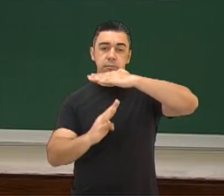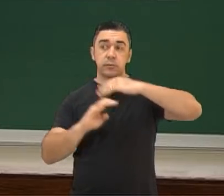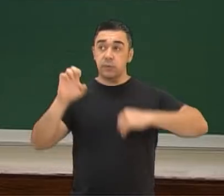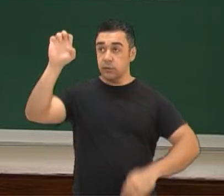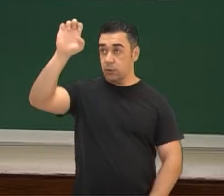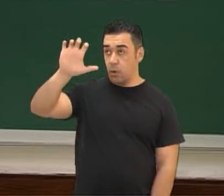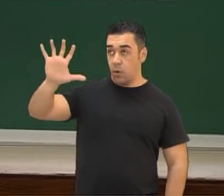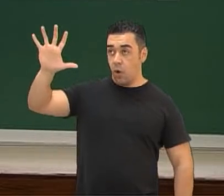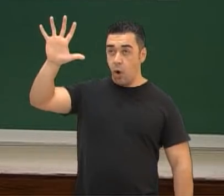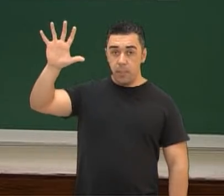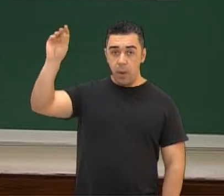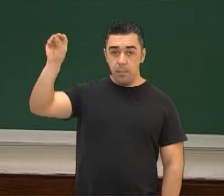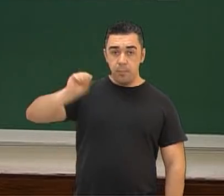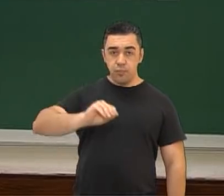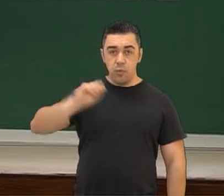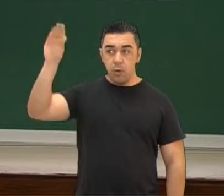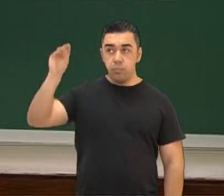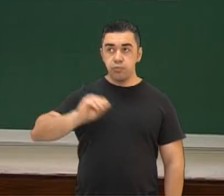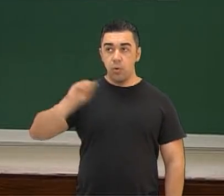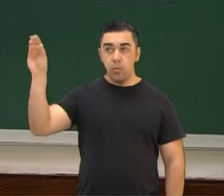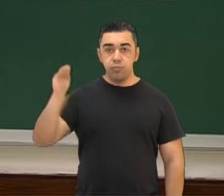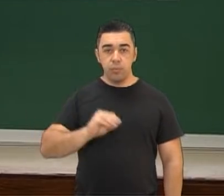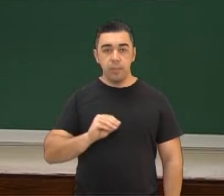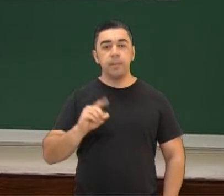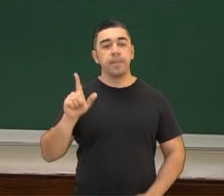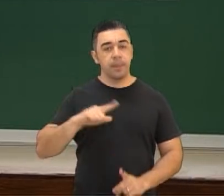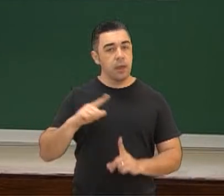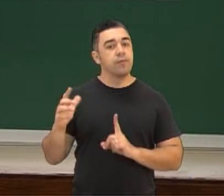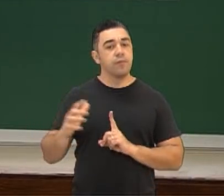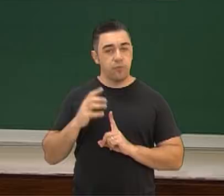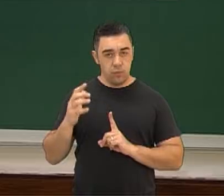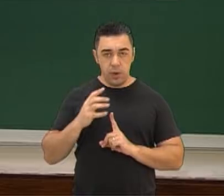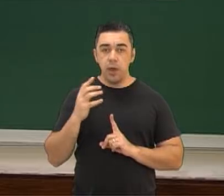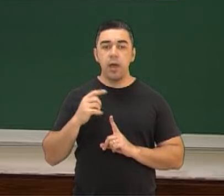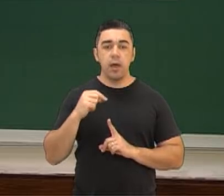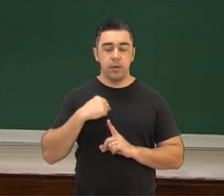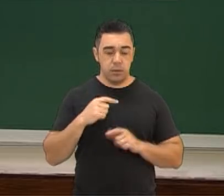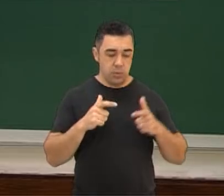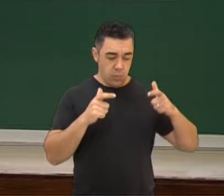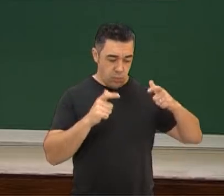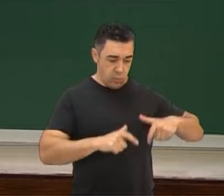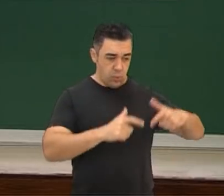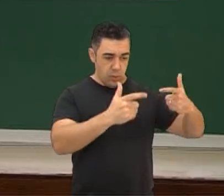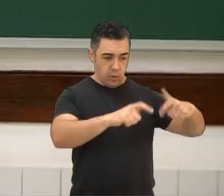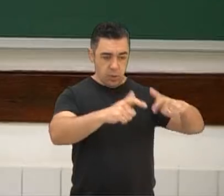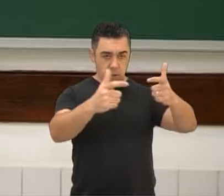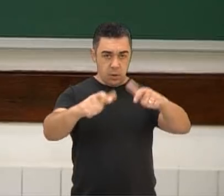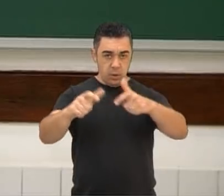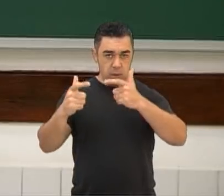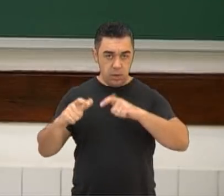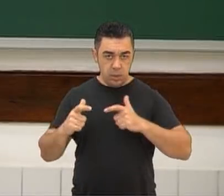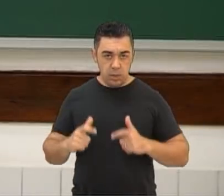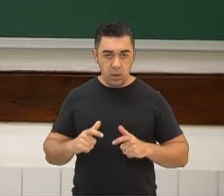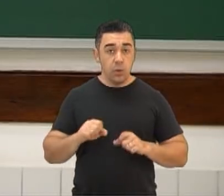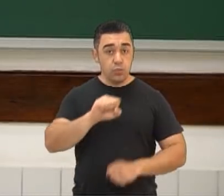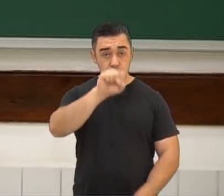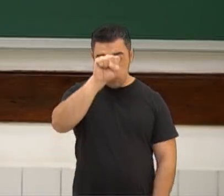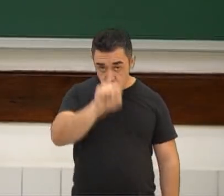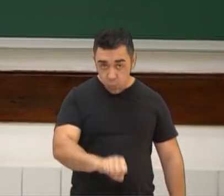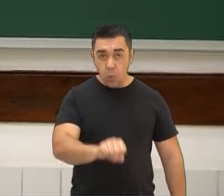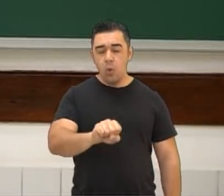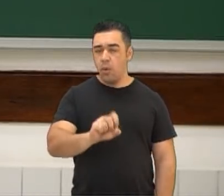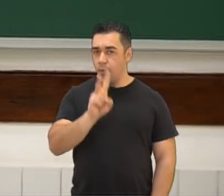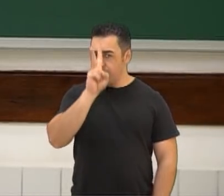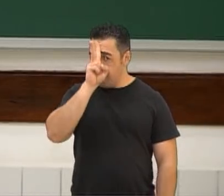né? A imigração europeia, então influências na forma de ocupação do espaço geográfico da região sul. A imigração europeia tem uma grande